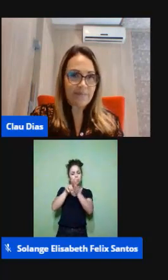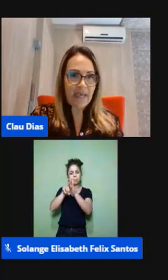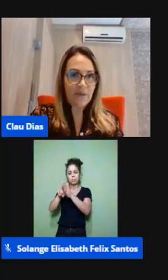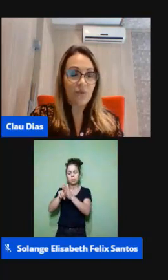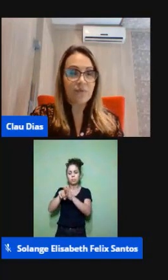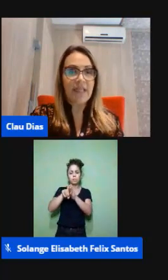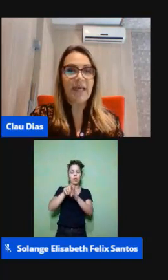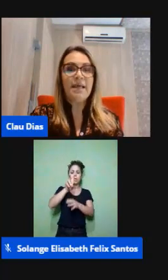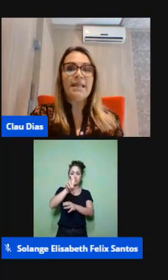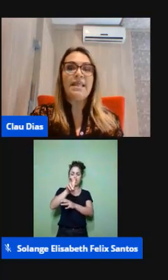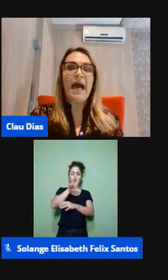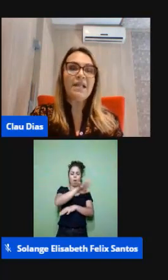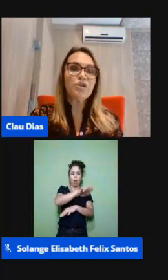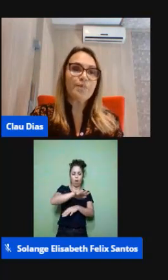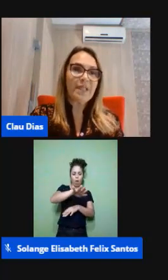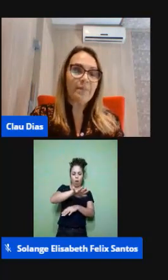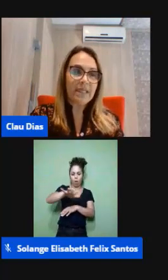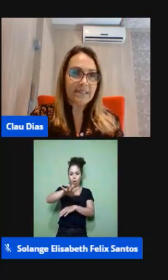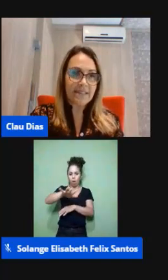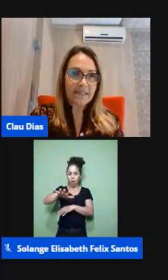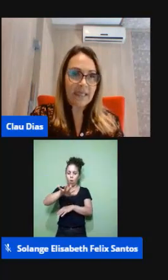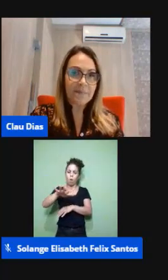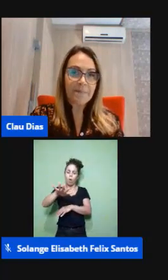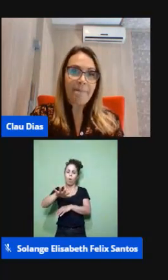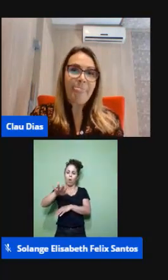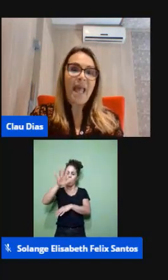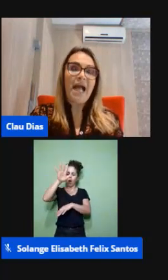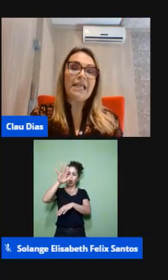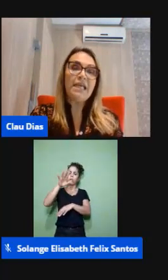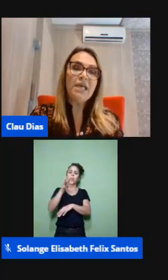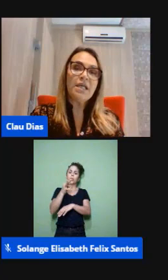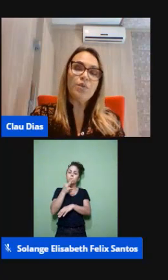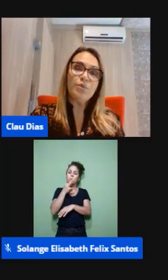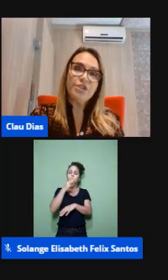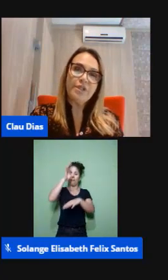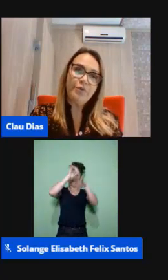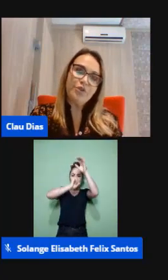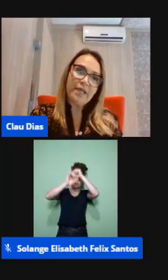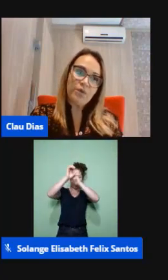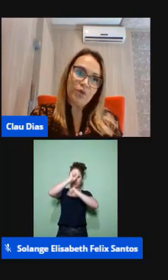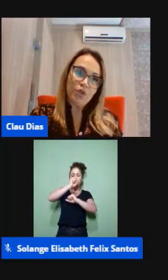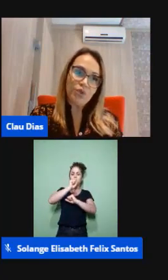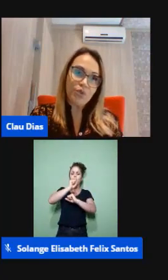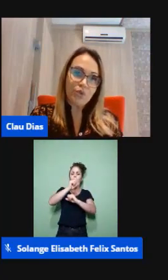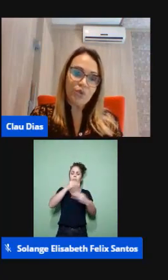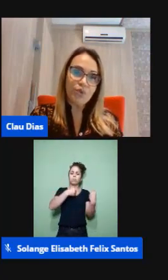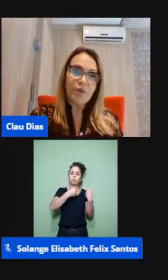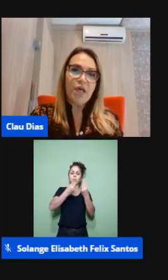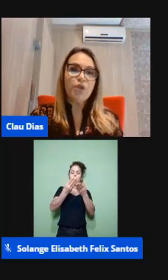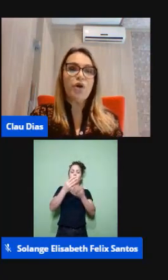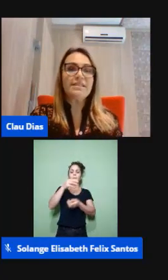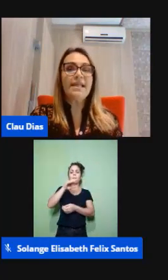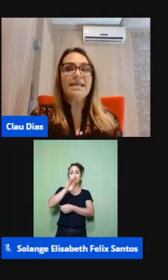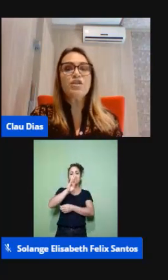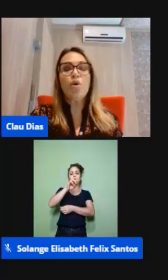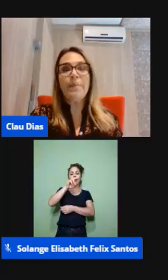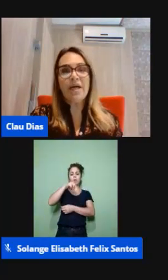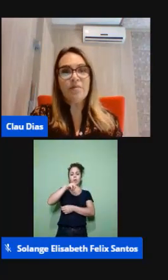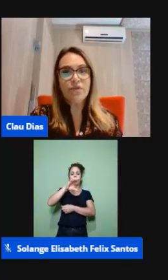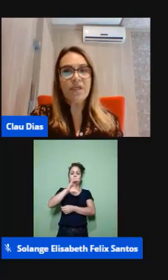de conhecimento, né, dados pela BNCC, aqui no município de Mato Grosso do Sul,